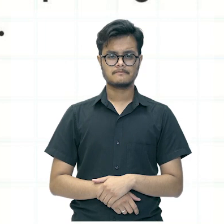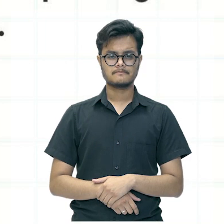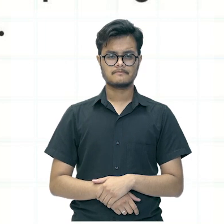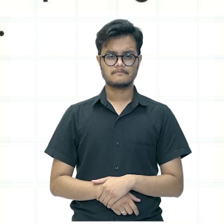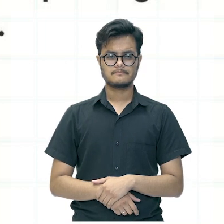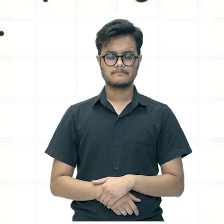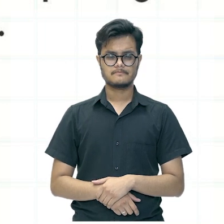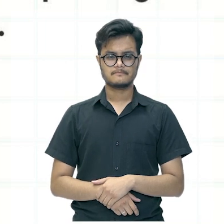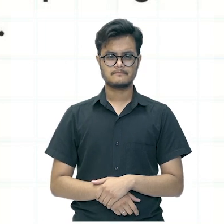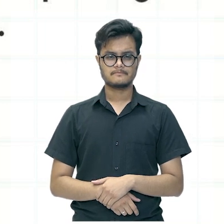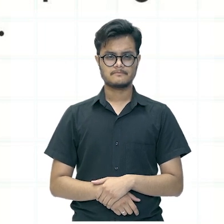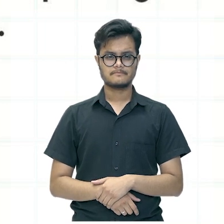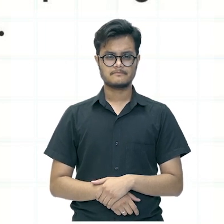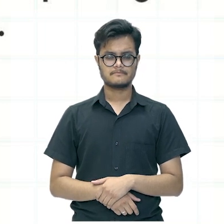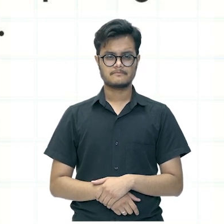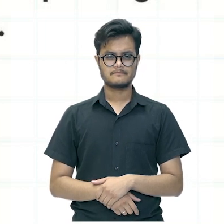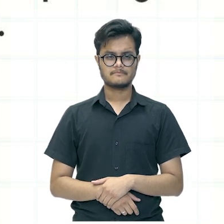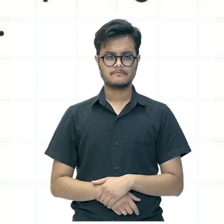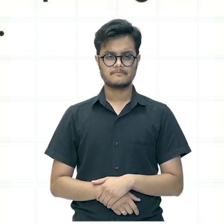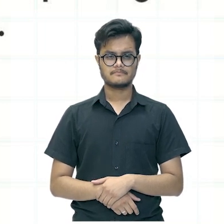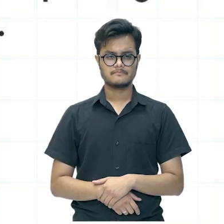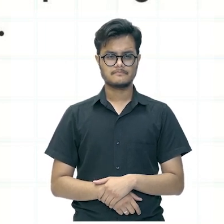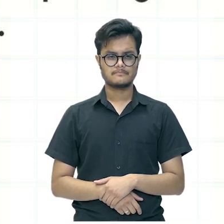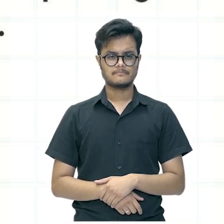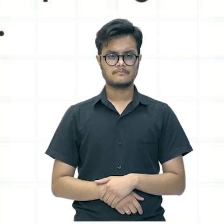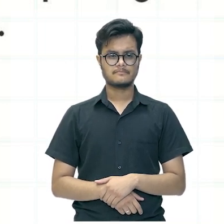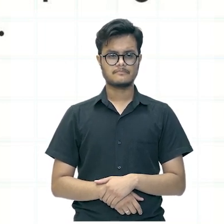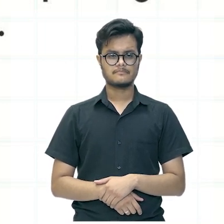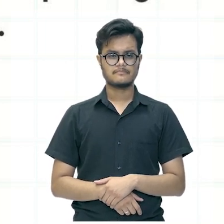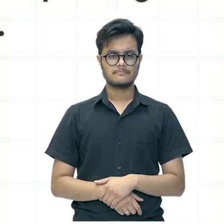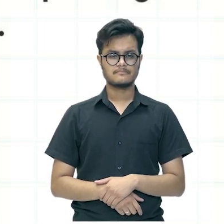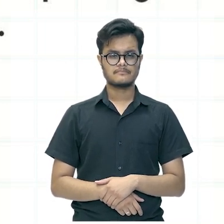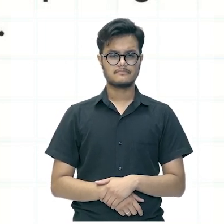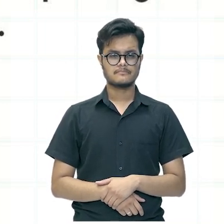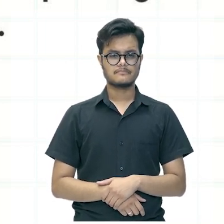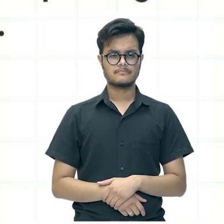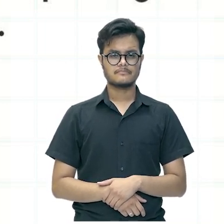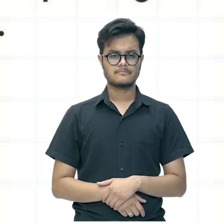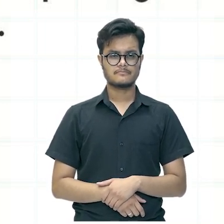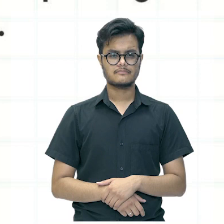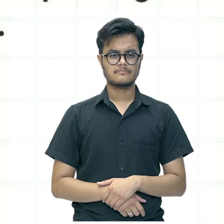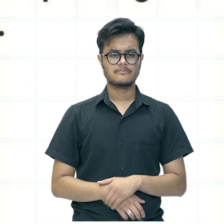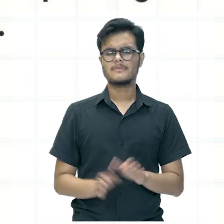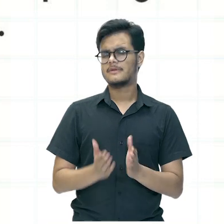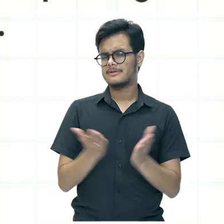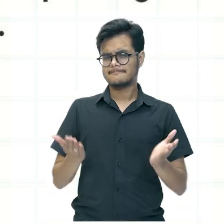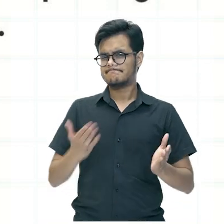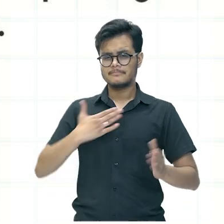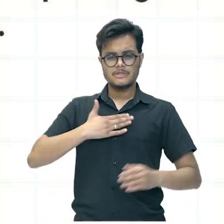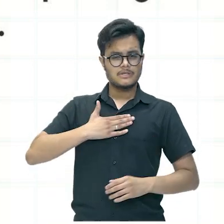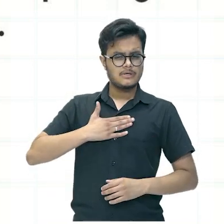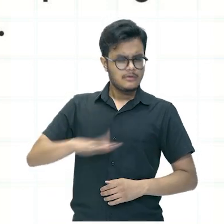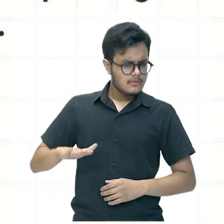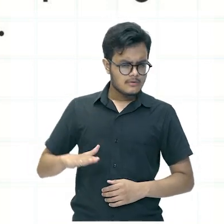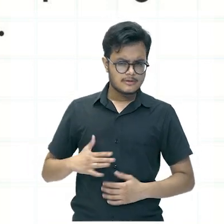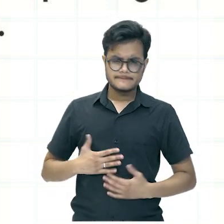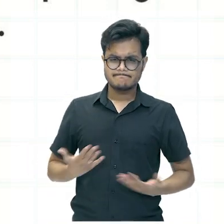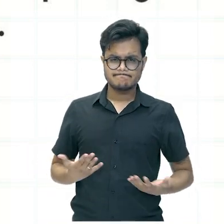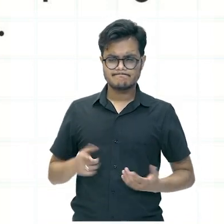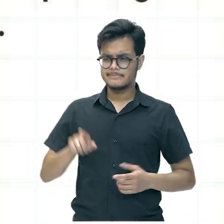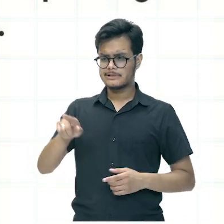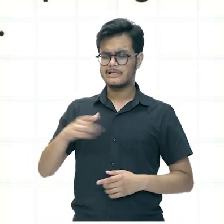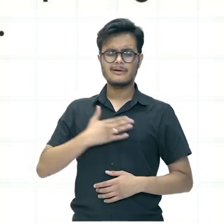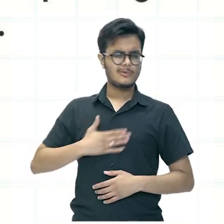favorite activities. A gente já viu anteriormente, né? Número 4. Então, a perda do quê? Do interesse nas atividades favoritas. Aquilo que a